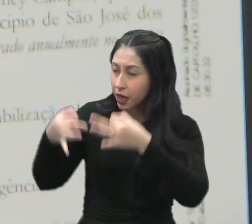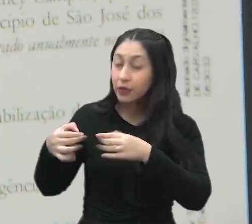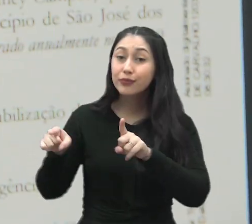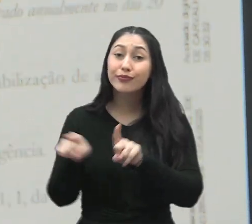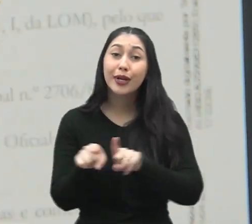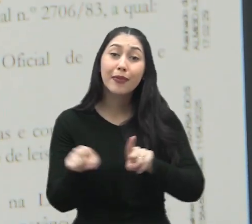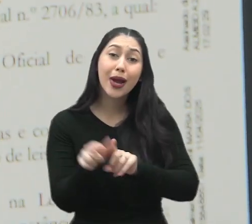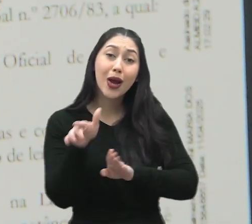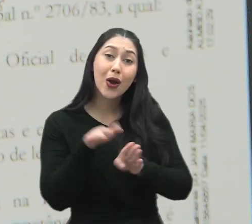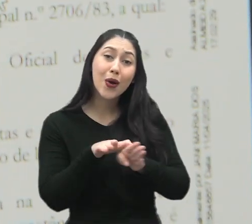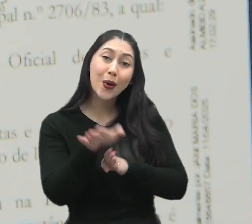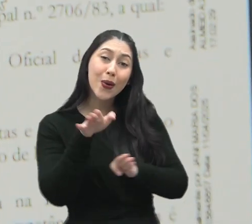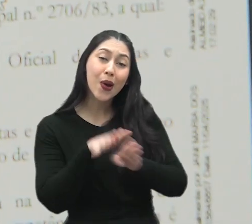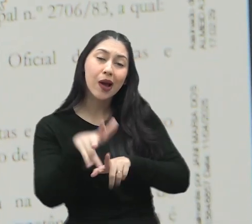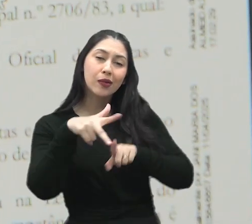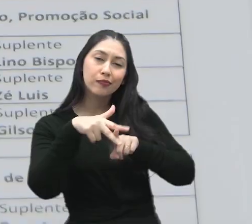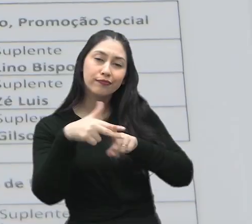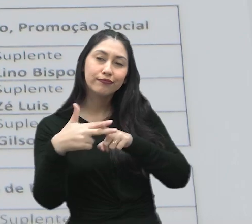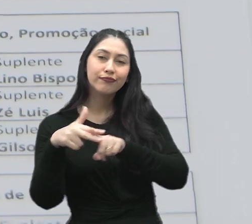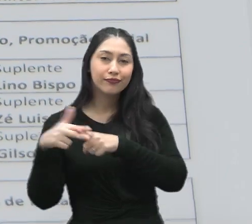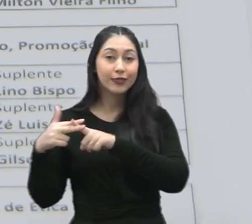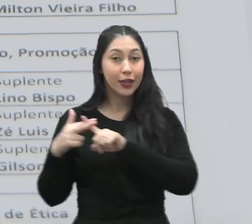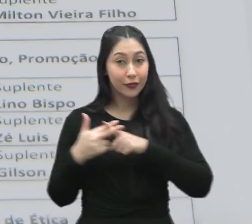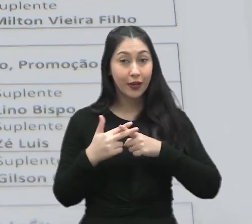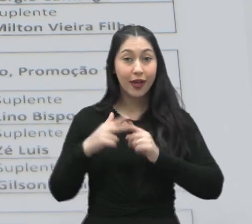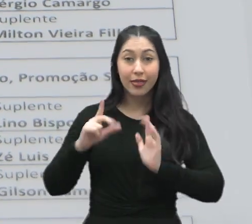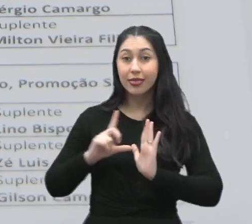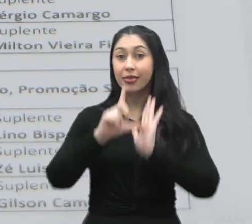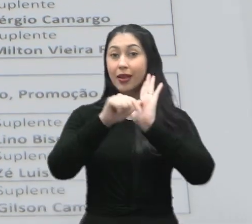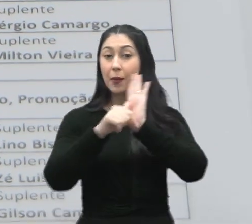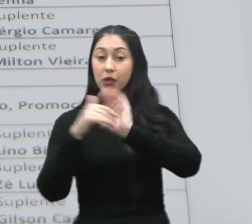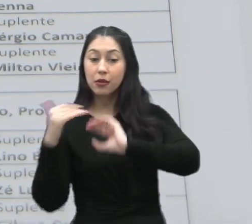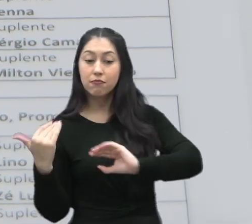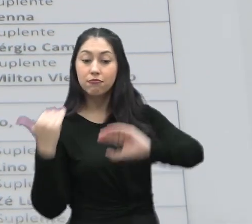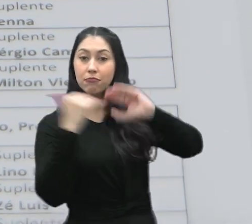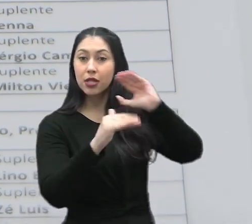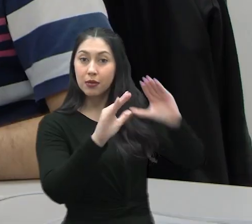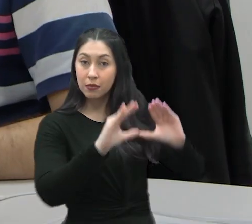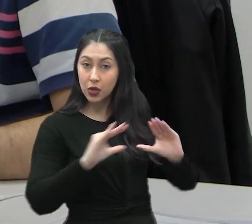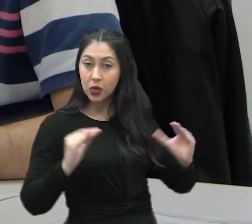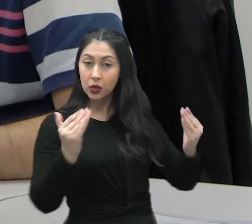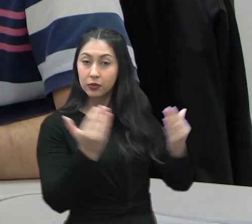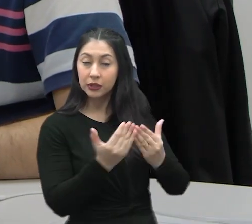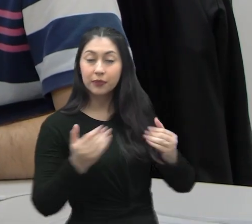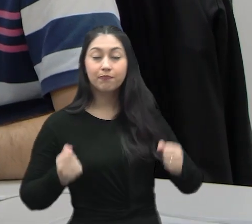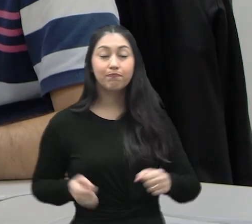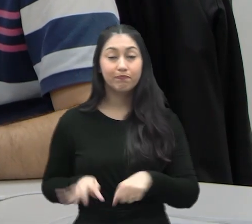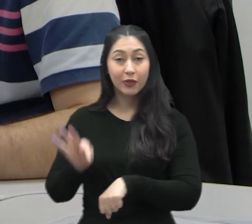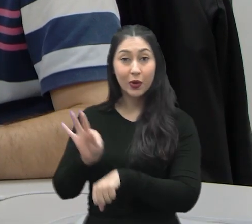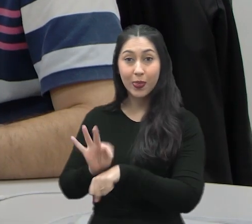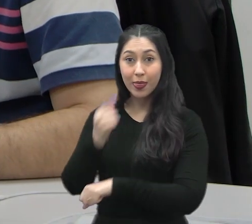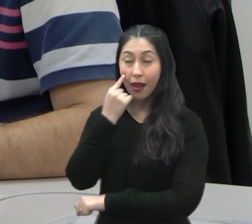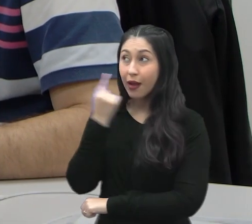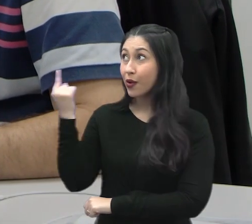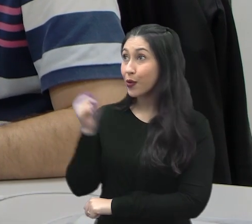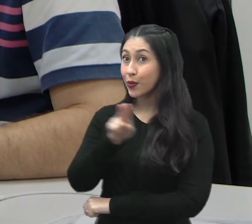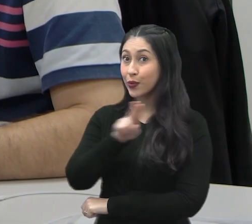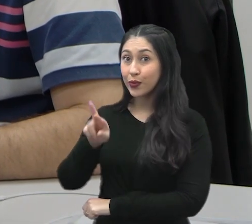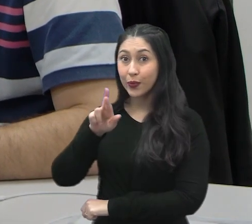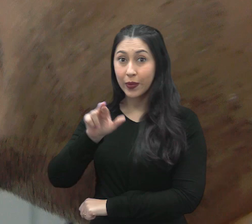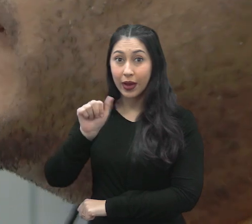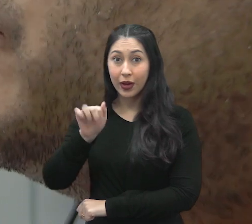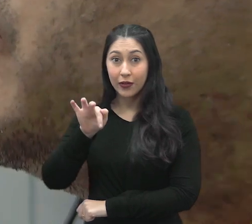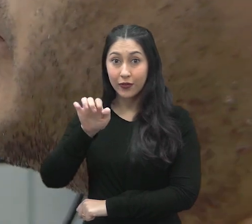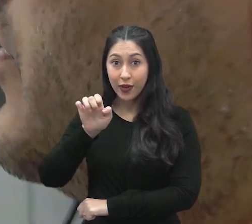orientam sobre ajustes necessários antes que sigam para a comissão responsável. O técnico legislativo Rafael